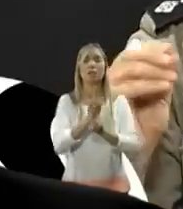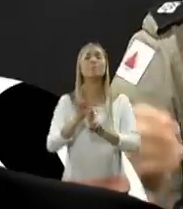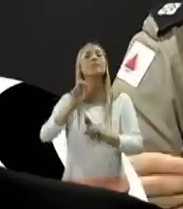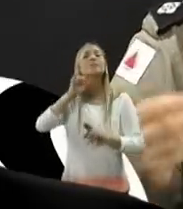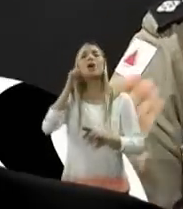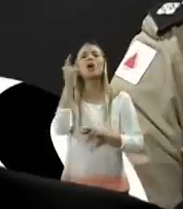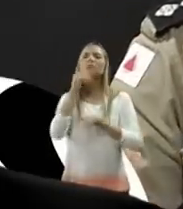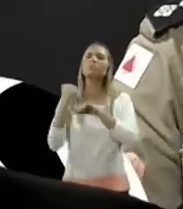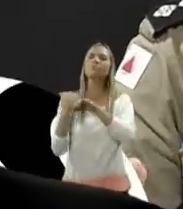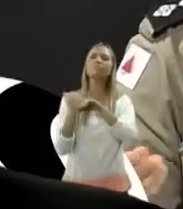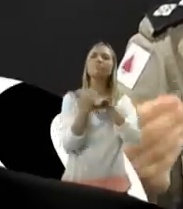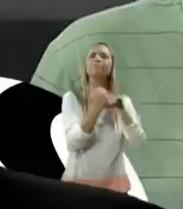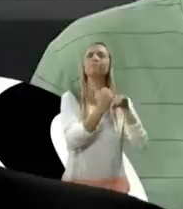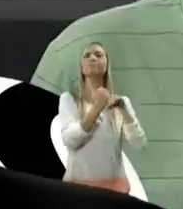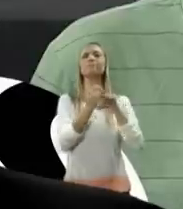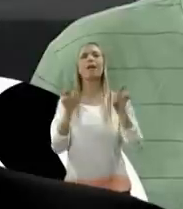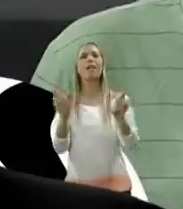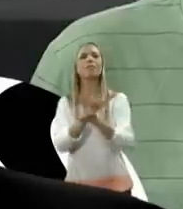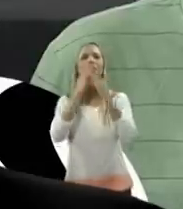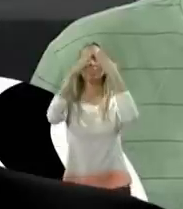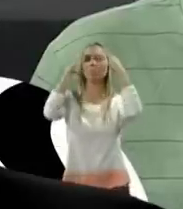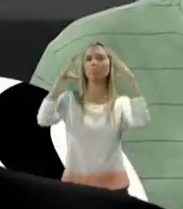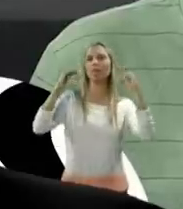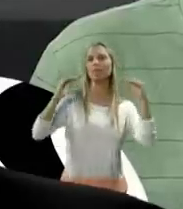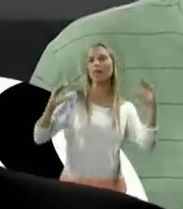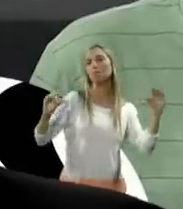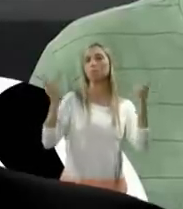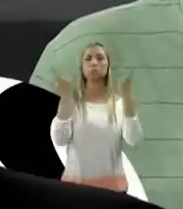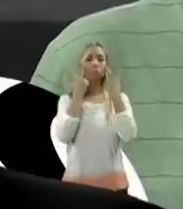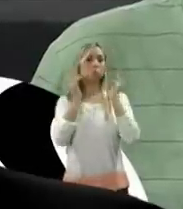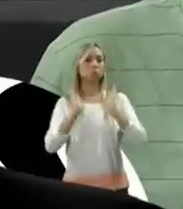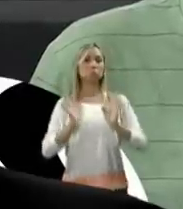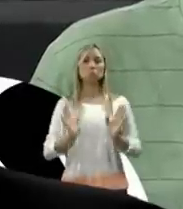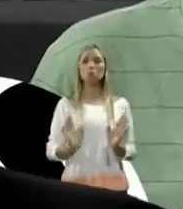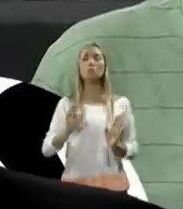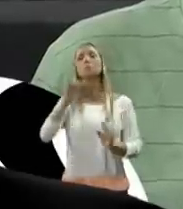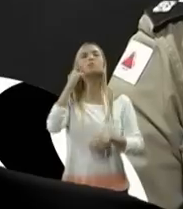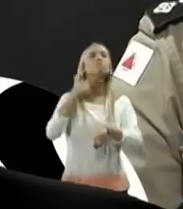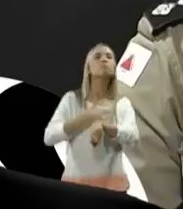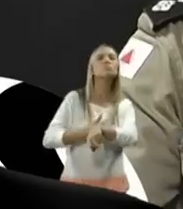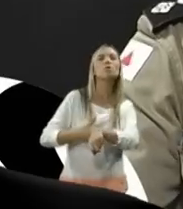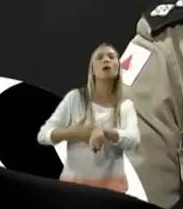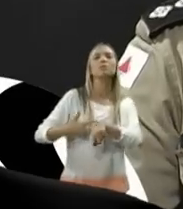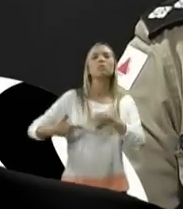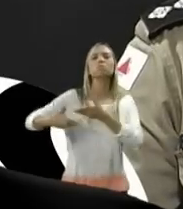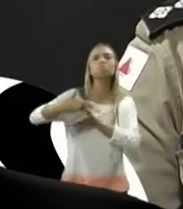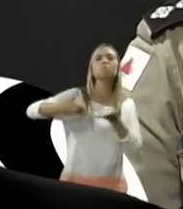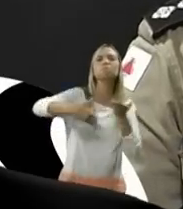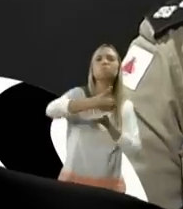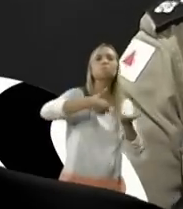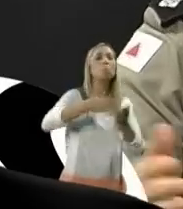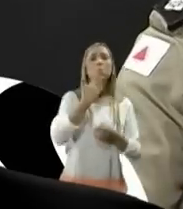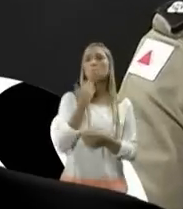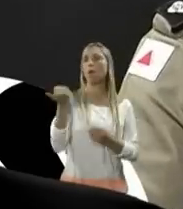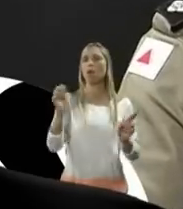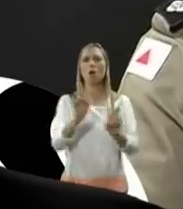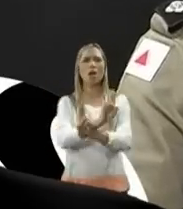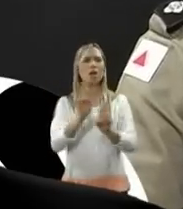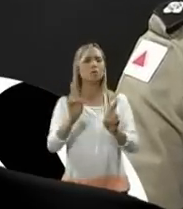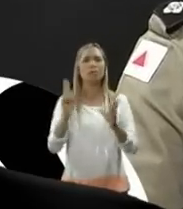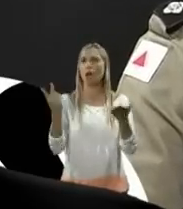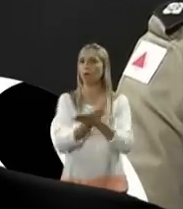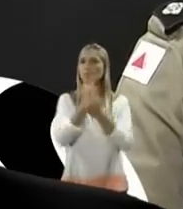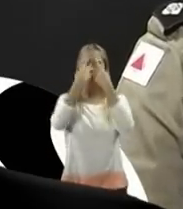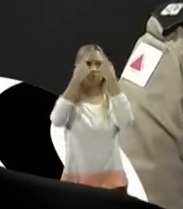harmônico, quanto mais polido for esse relacionamento, quanto mais cortês, melhor vão ser as relações e mais difícil